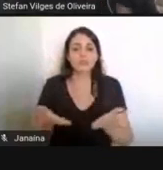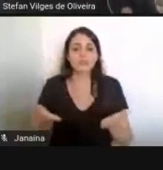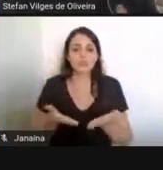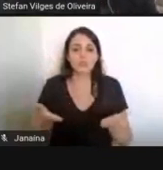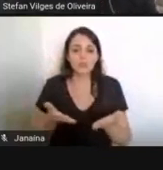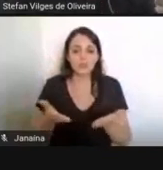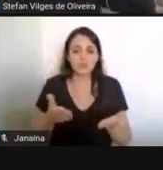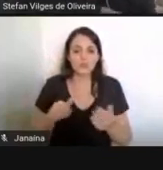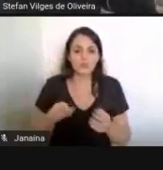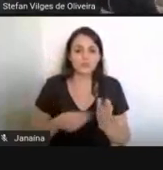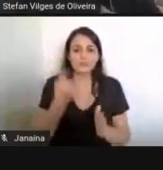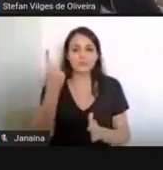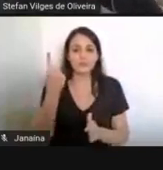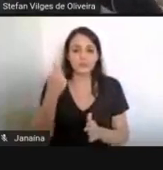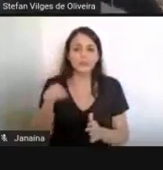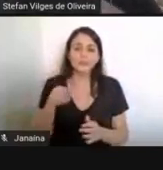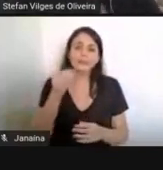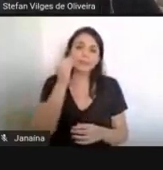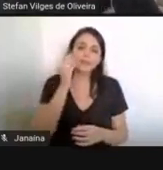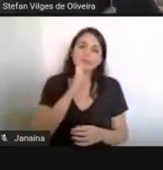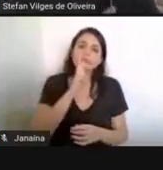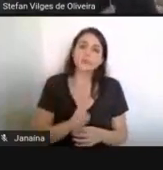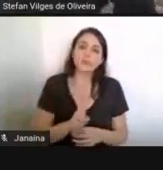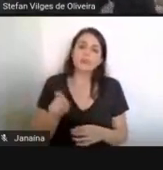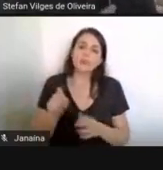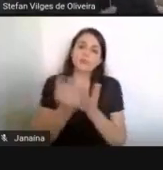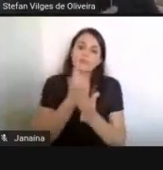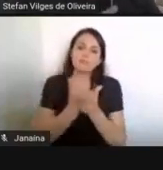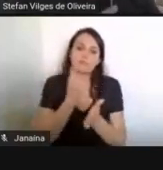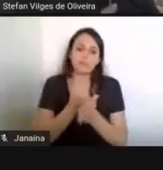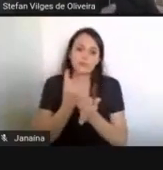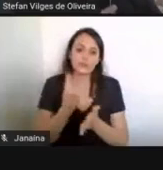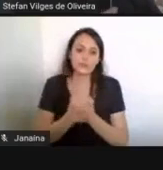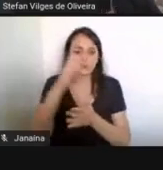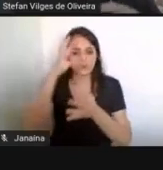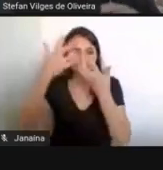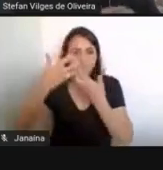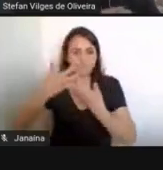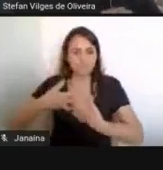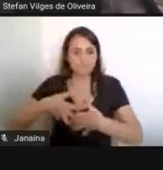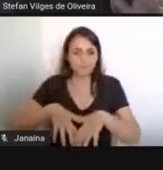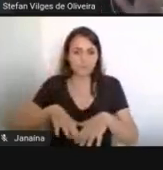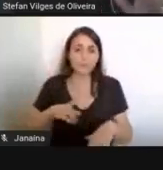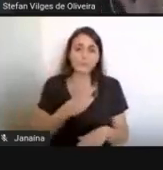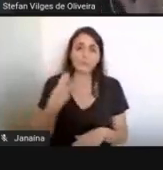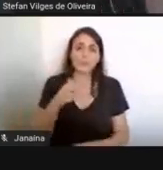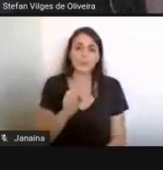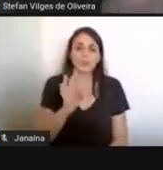de primeira mão, busca responder algumas dessas perguntas. Então, meu nome é